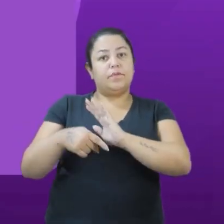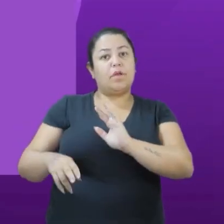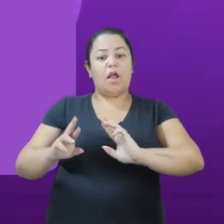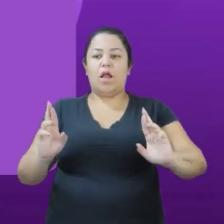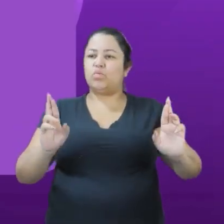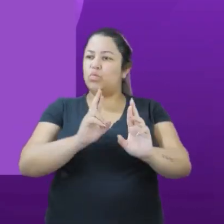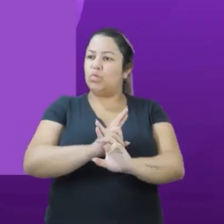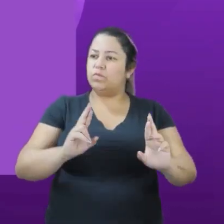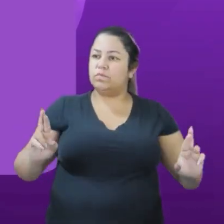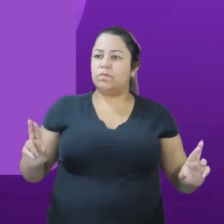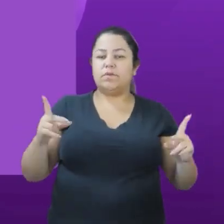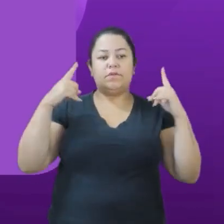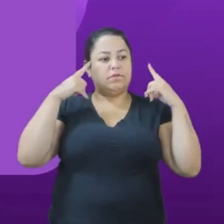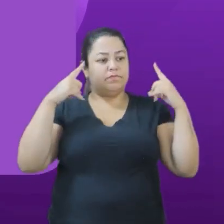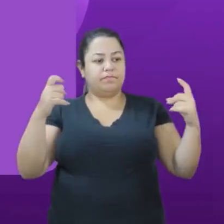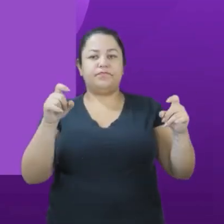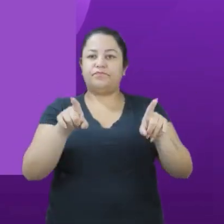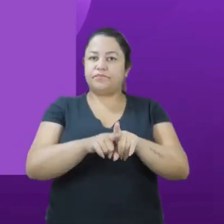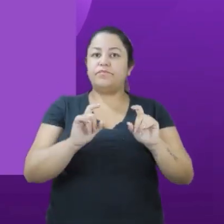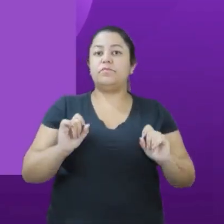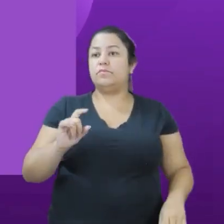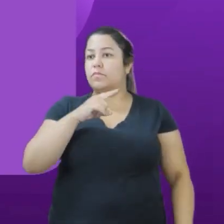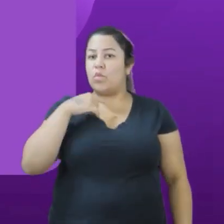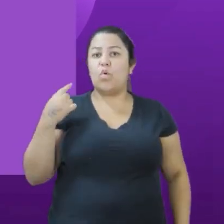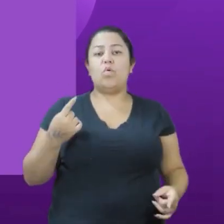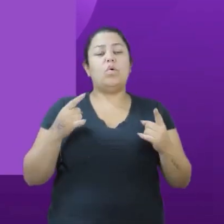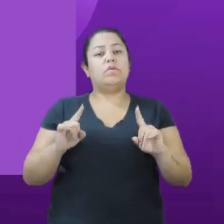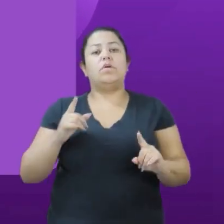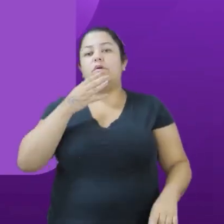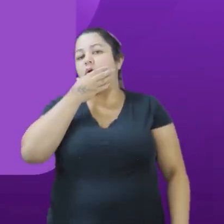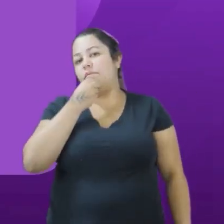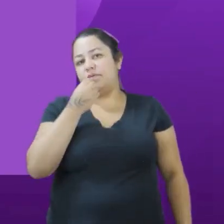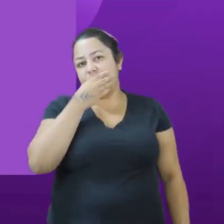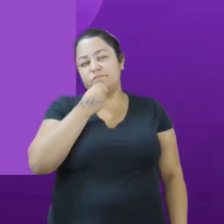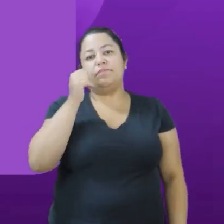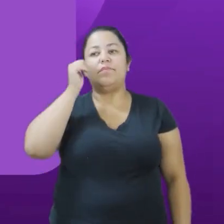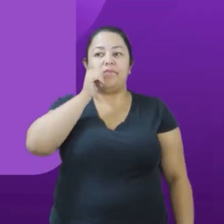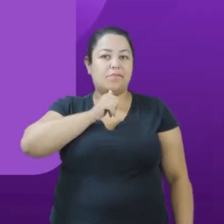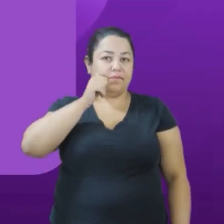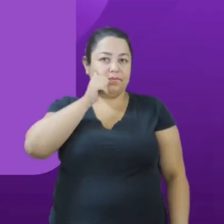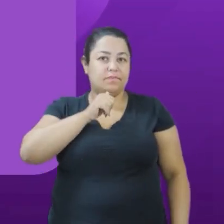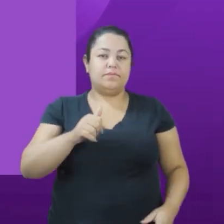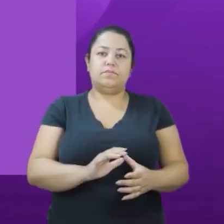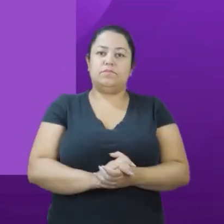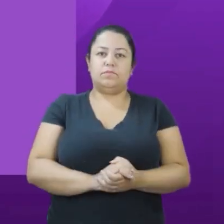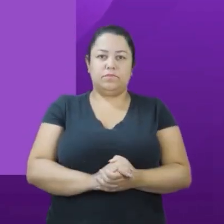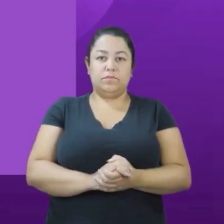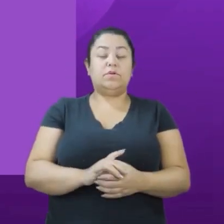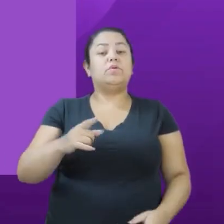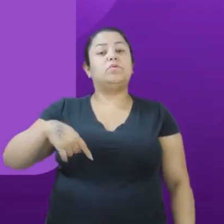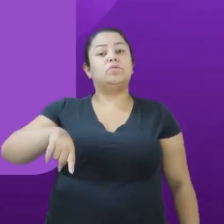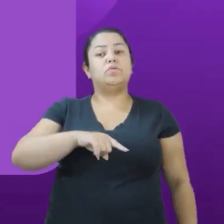de dados de violência, sobretudo dados de homicídio entre homens e mulheres.